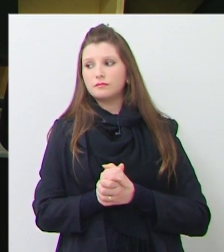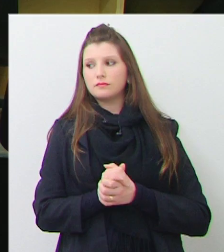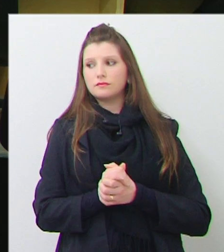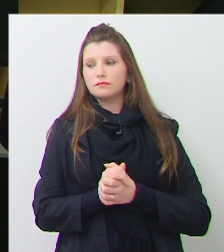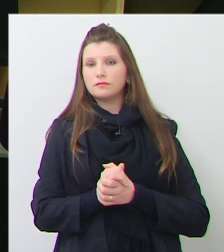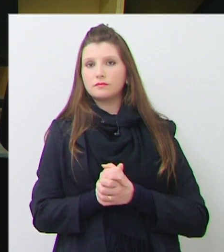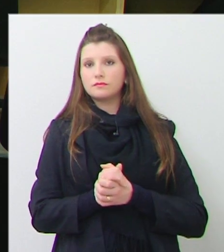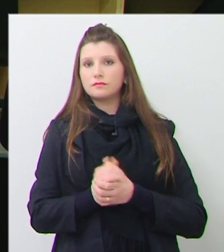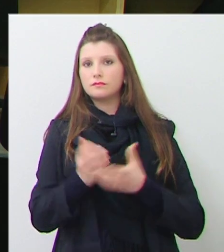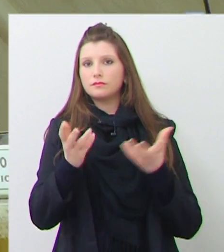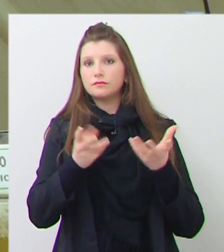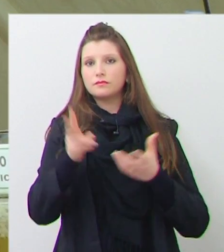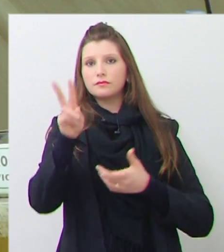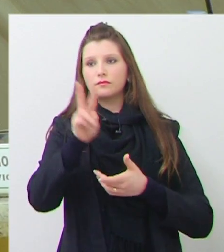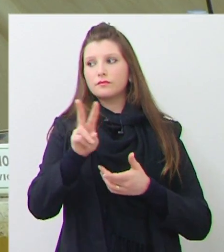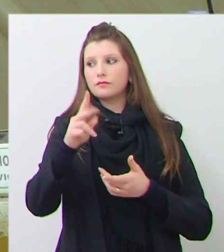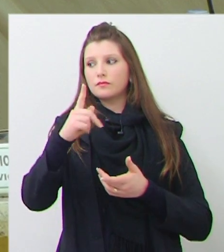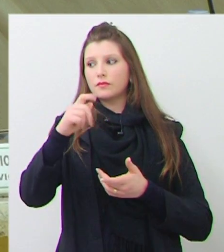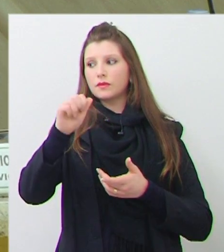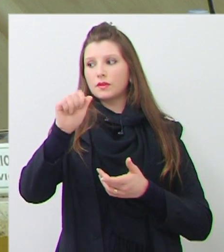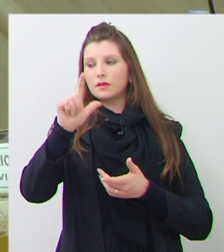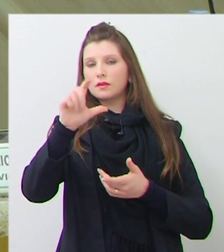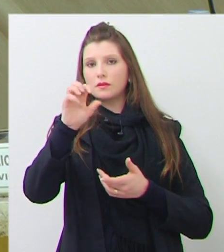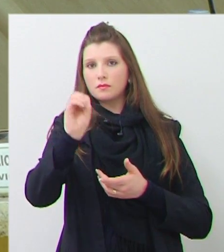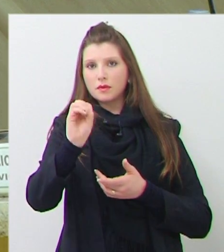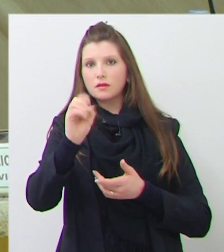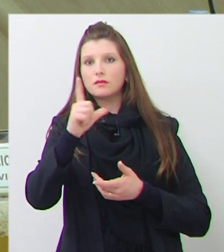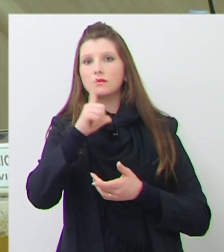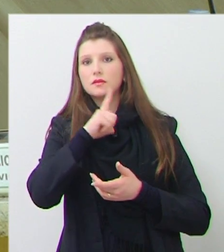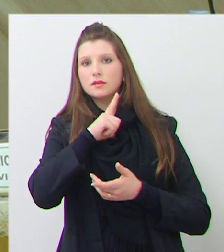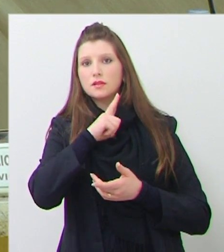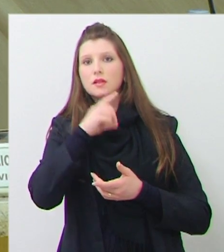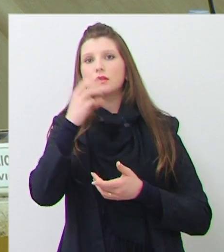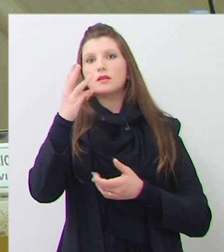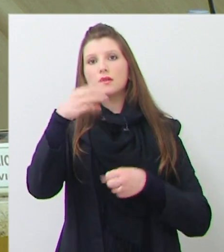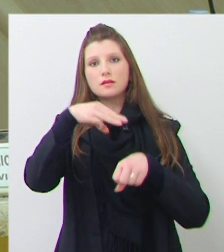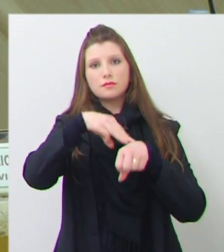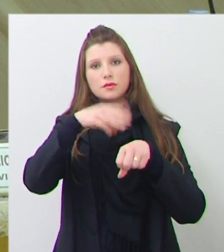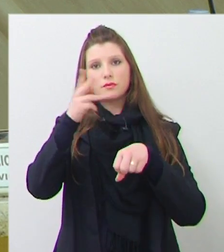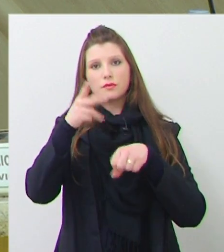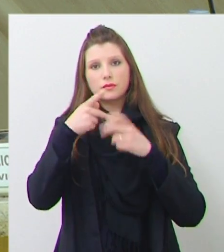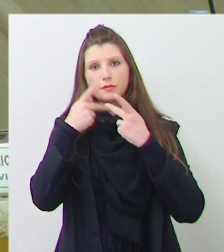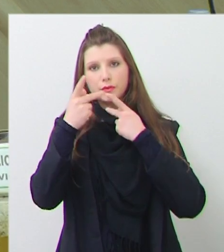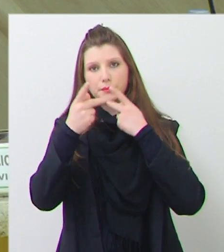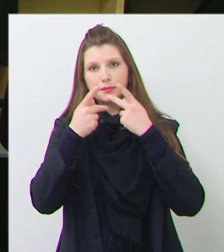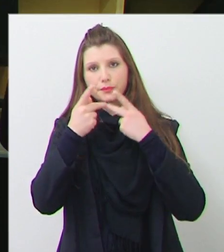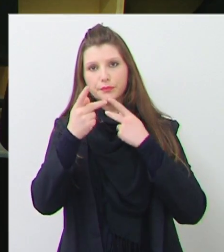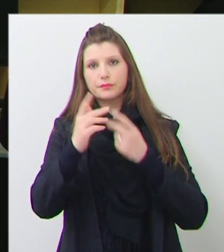Com a palavra o vereador Paulo Ferrarese. Vossa Excelência dispõe de 3 minutos e 30.